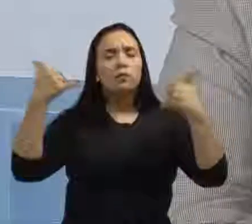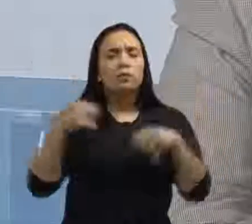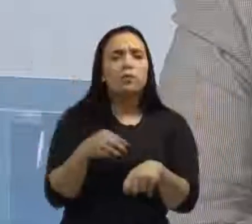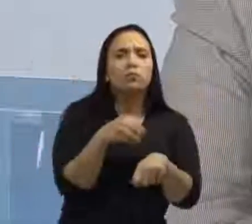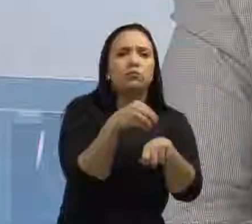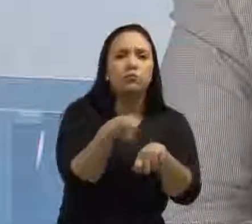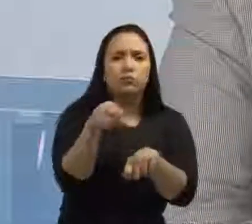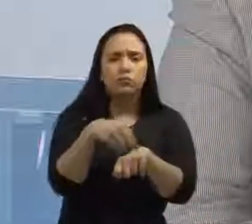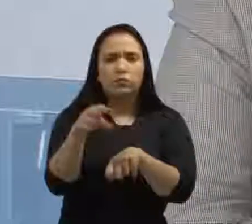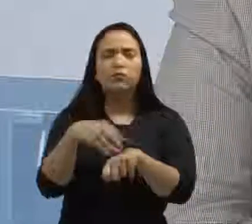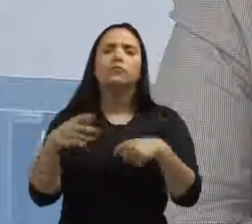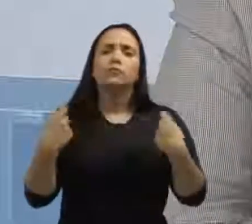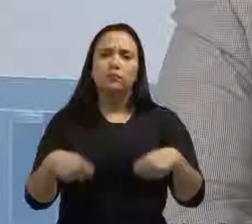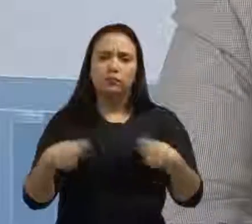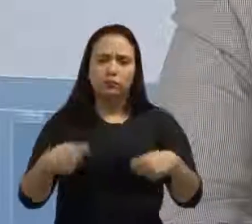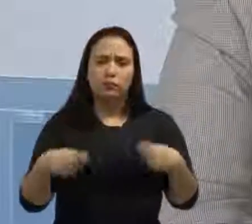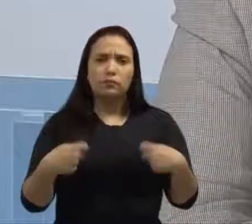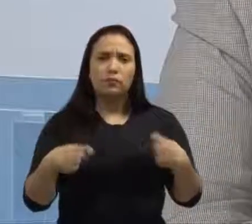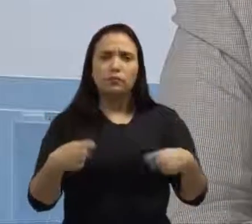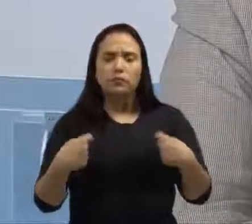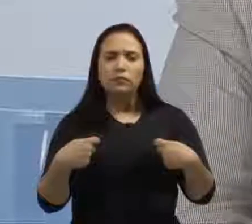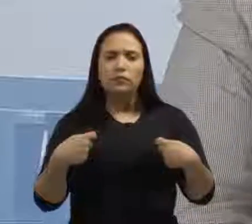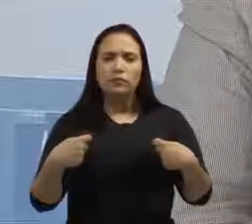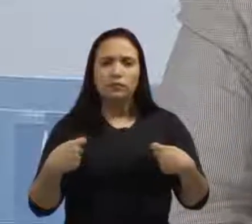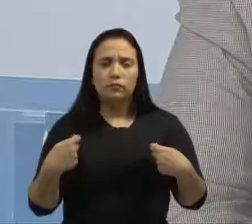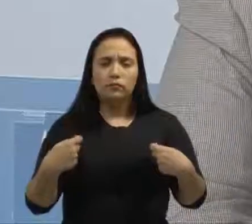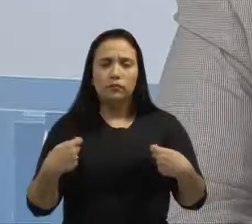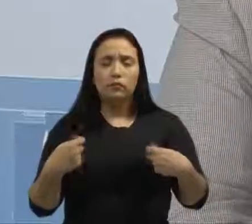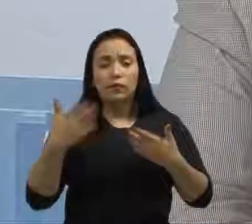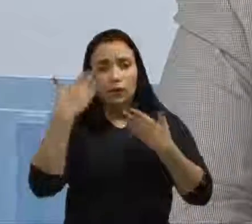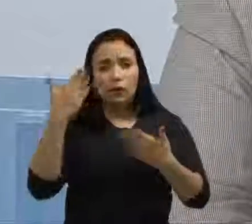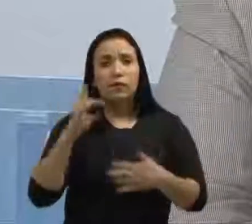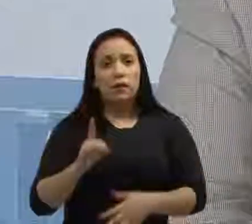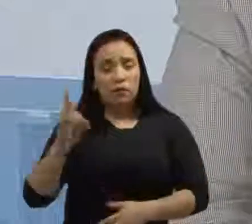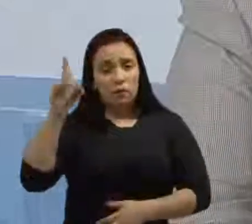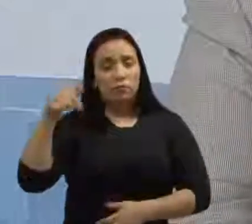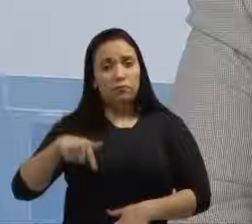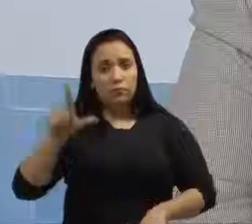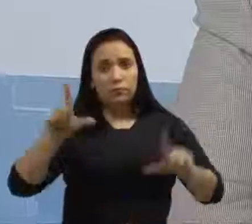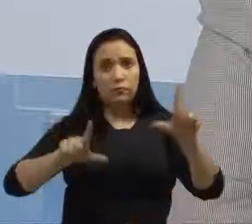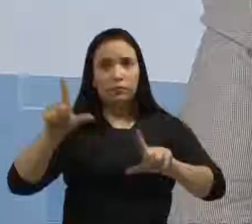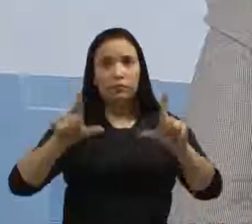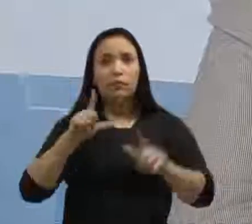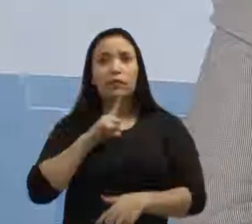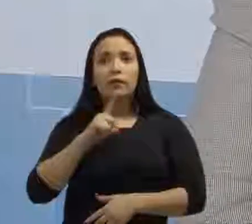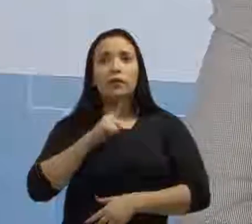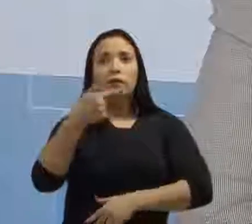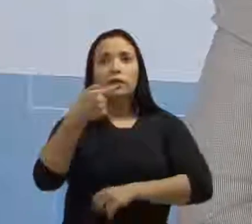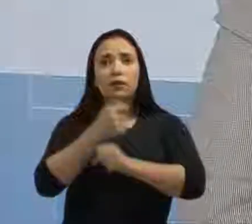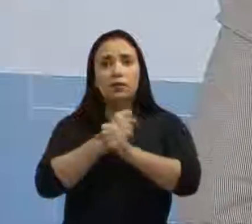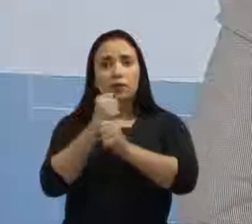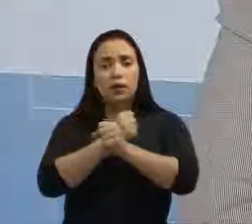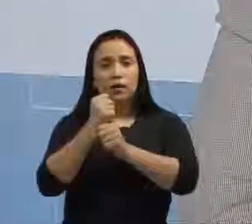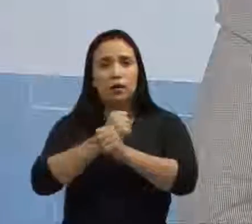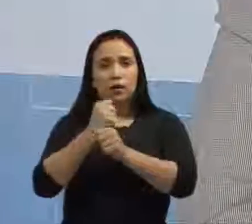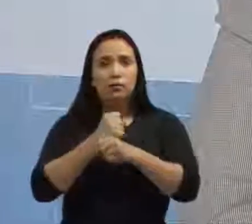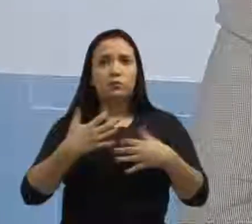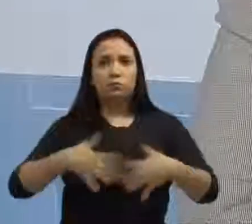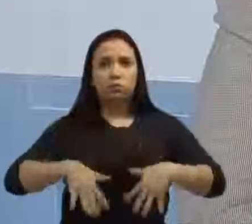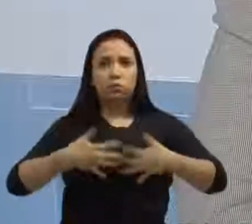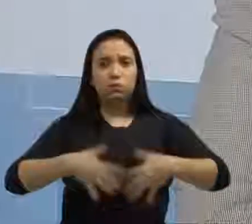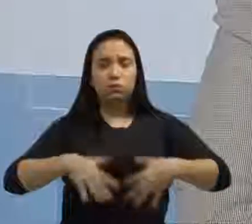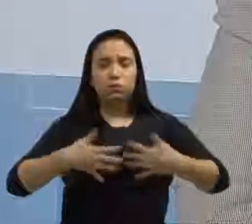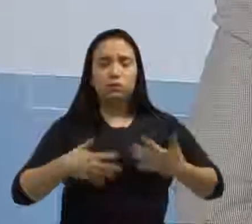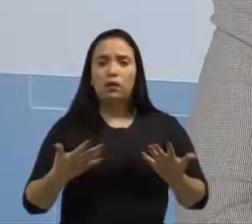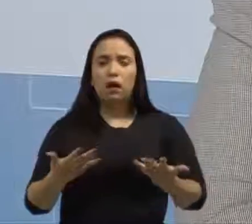obrigação pura fazer isso aqui, tá certo? Graças a Deus esse programa está há quase 7 anos no